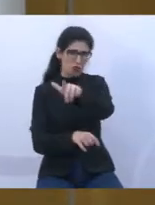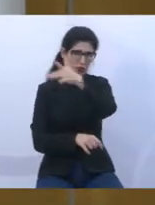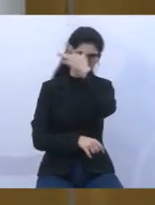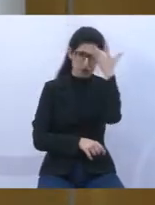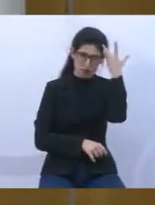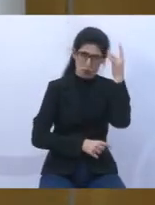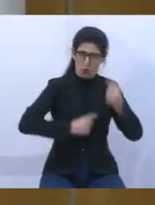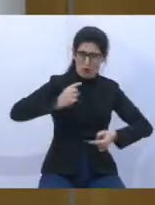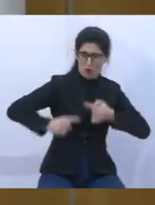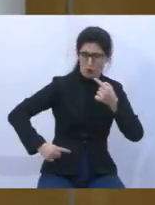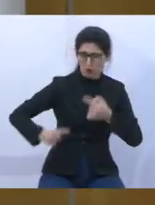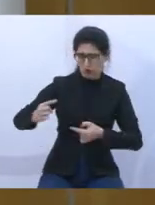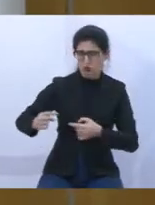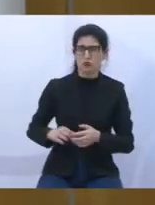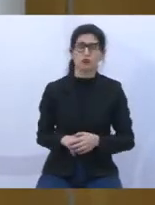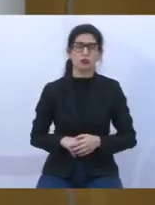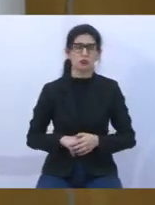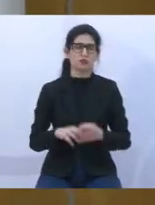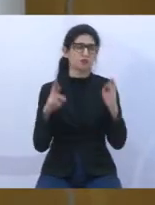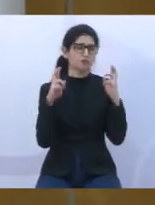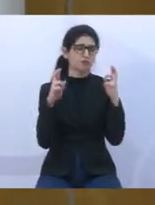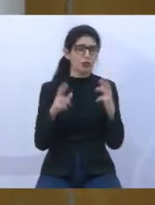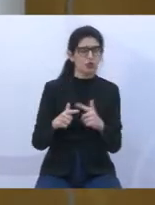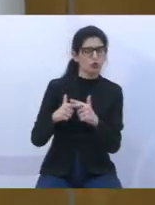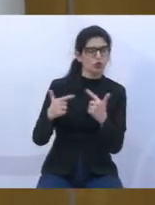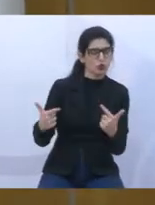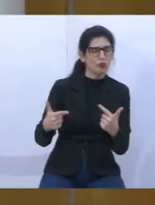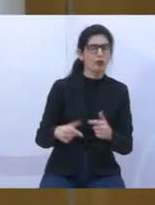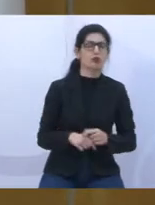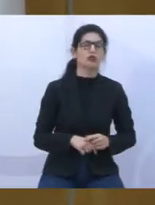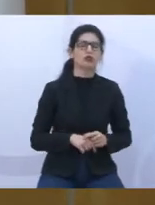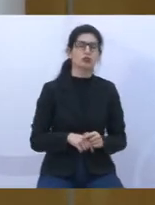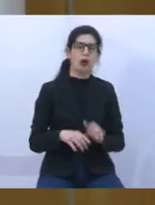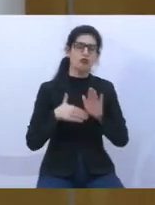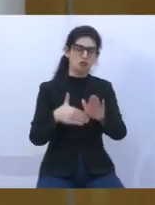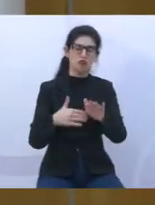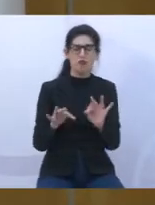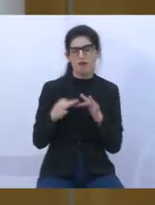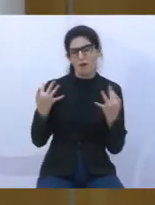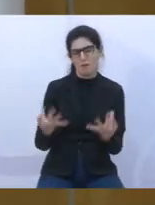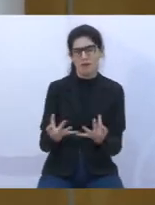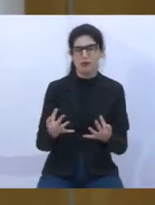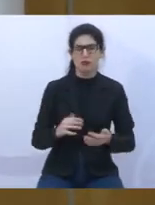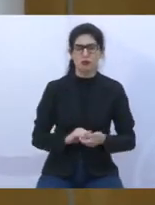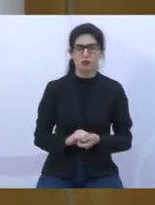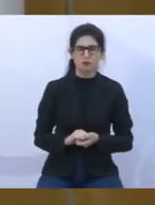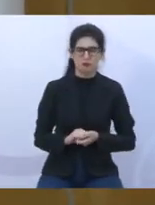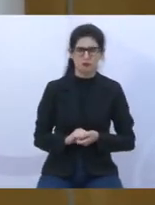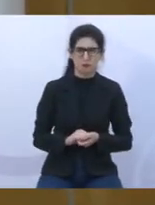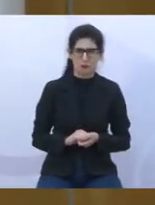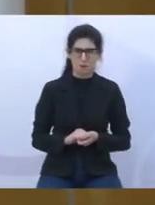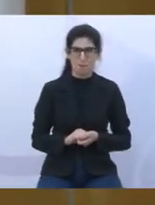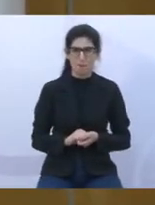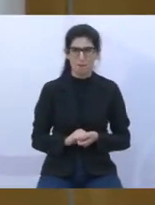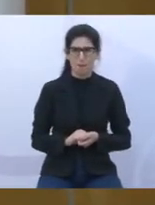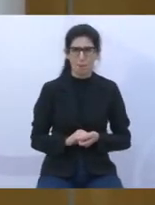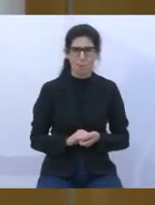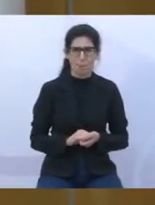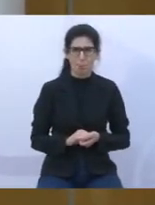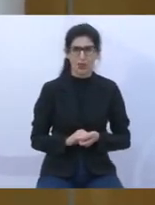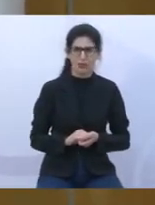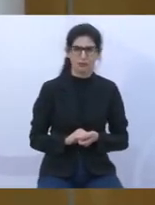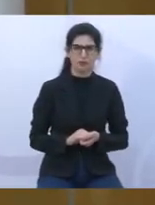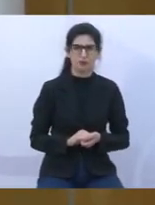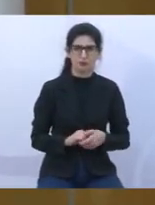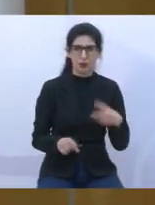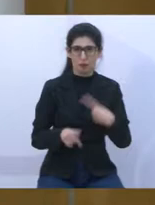em prol das famílias ela espera que o governo faça aquilo que ela esperou quando ela